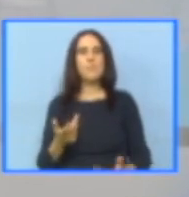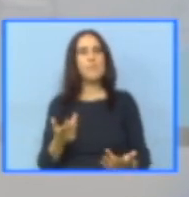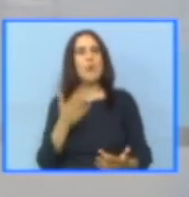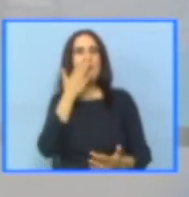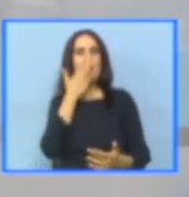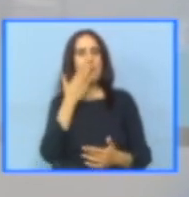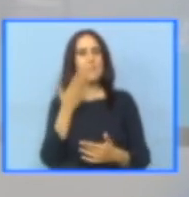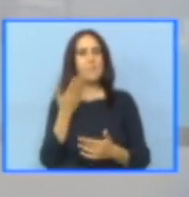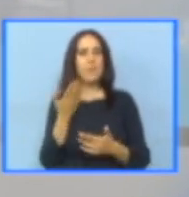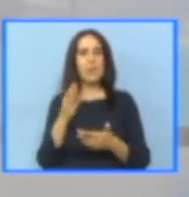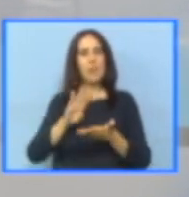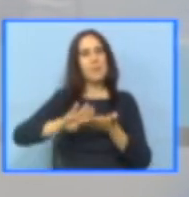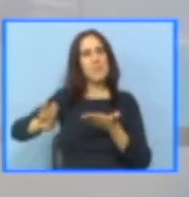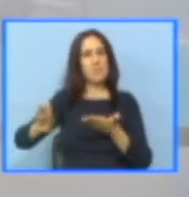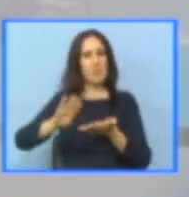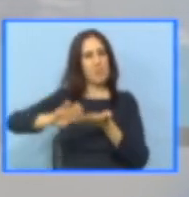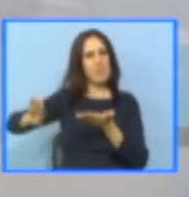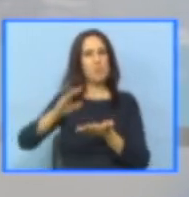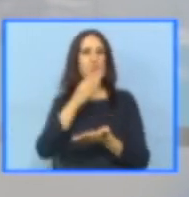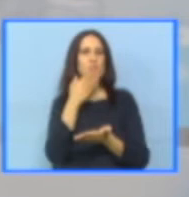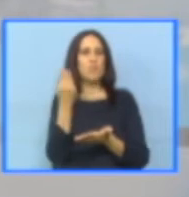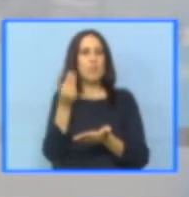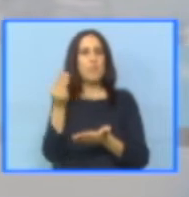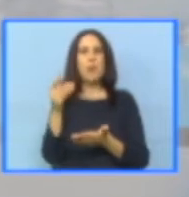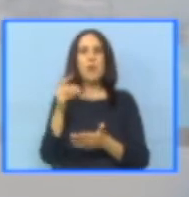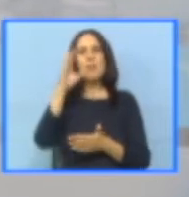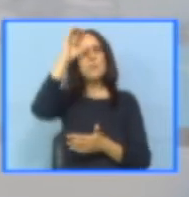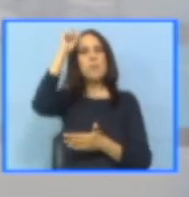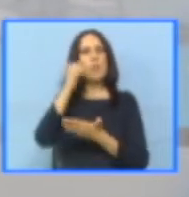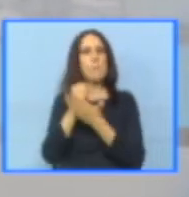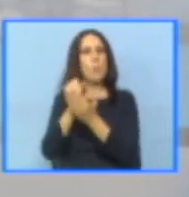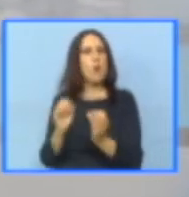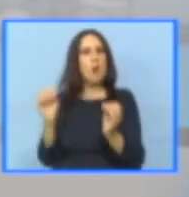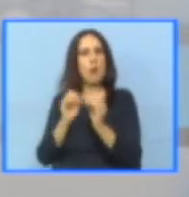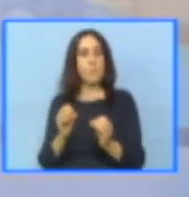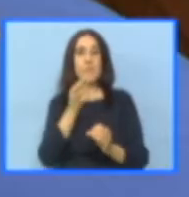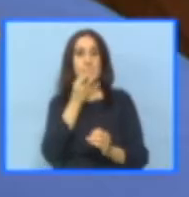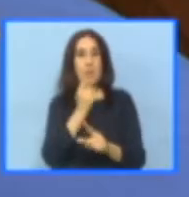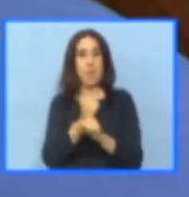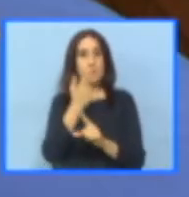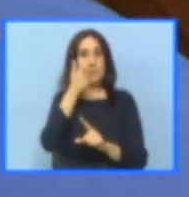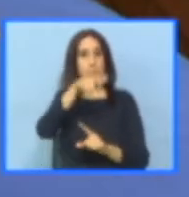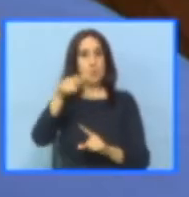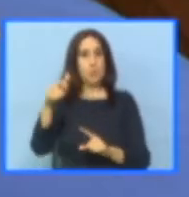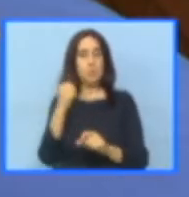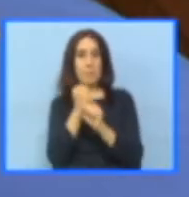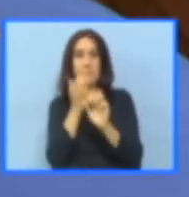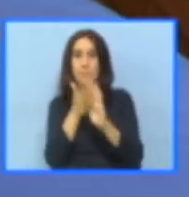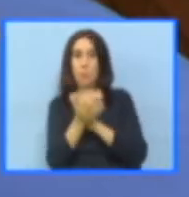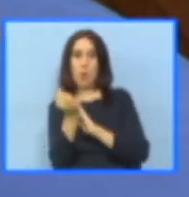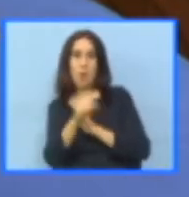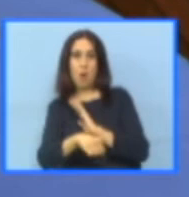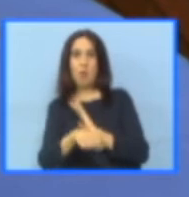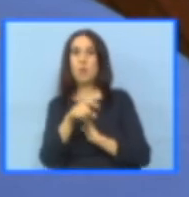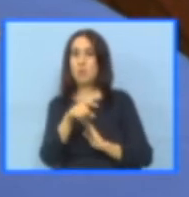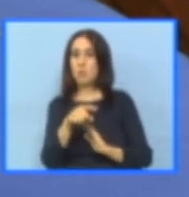quase à margem, são jovens à margem que não têm qualquer tipo de apoio estatal. Nós falamos de pessoas que muitas vezes deixam os seus empregos e com